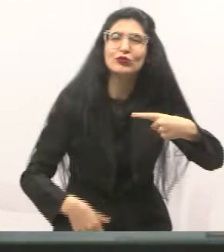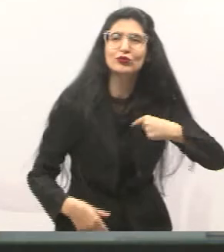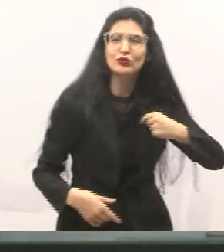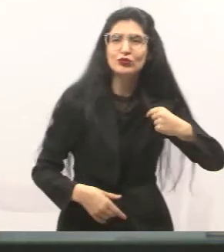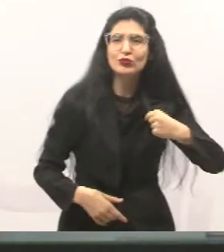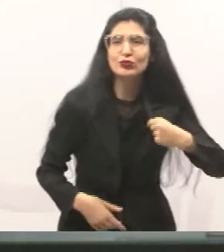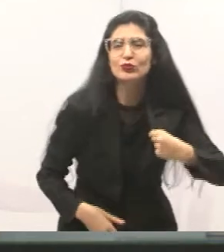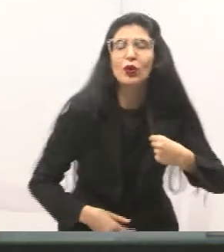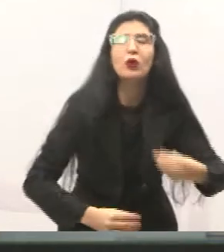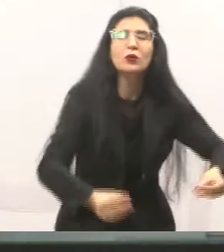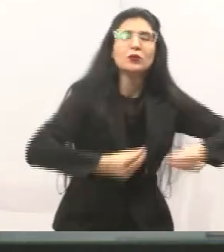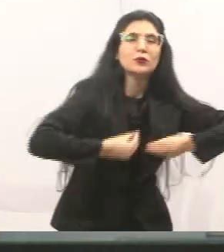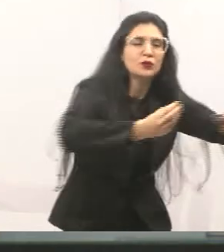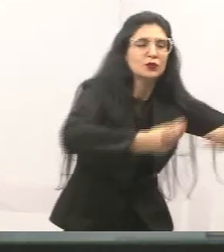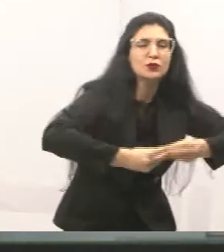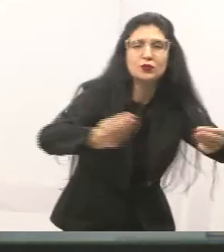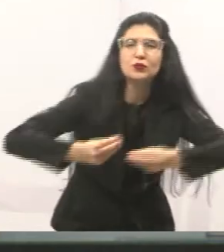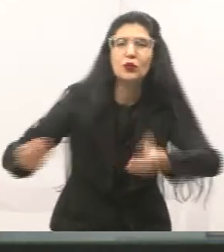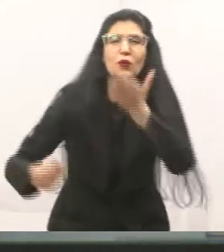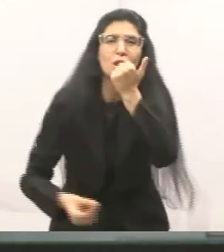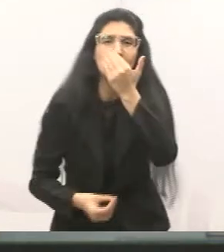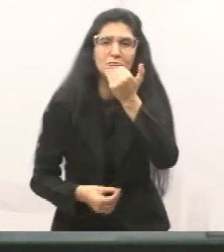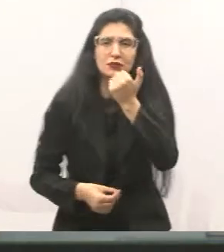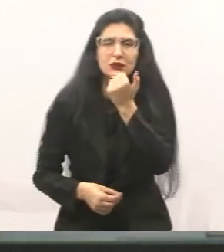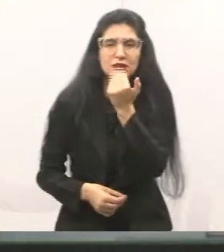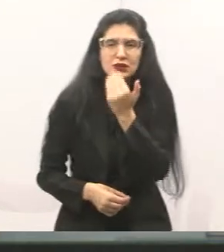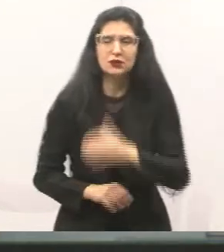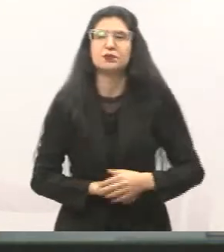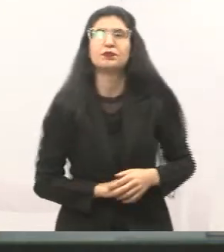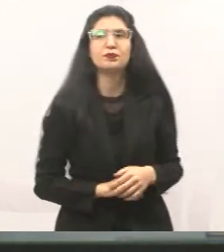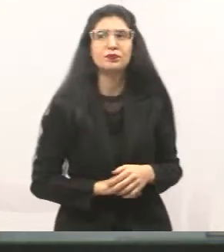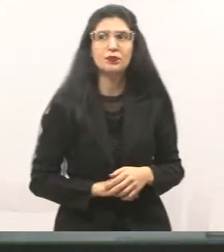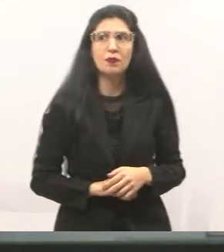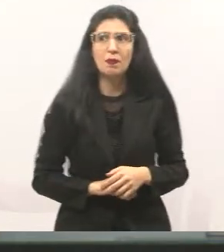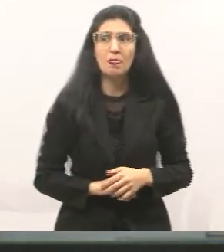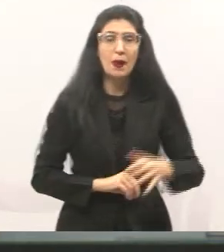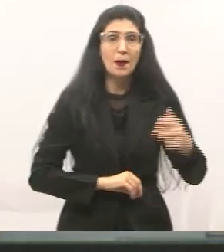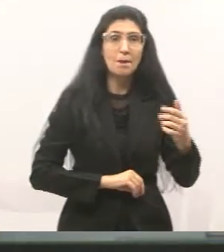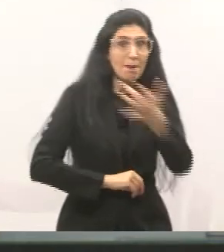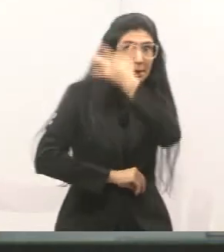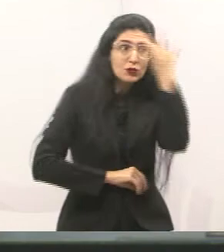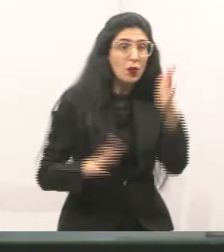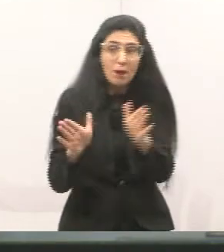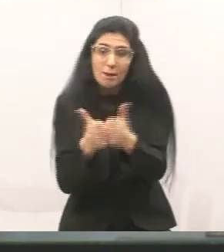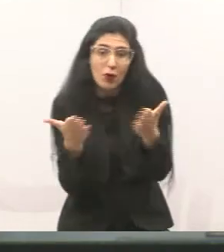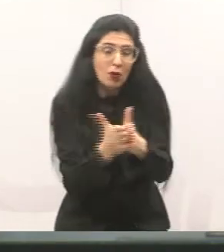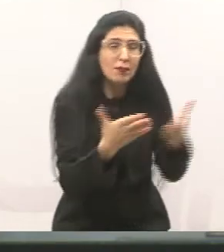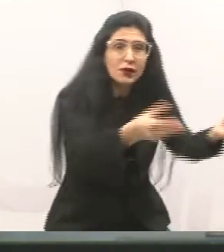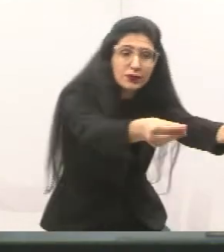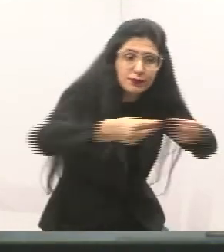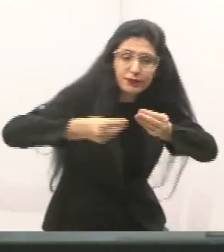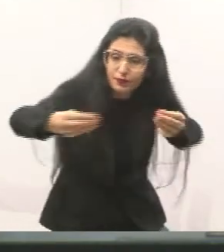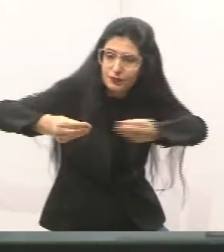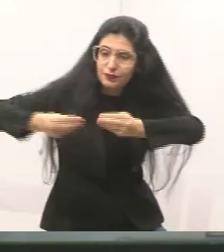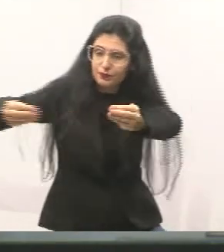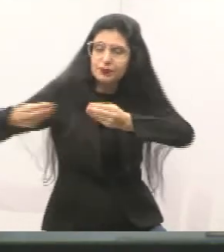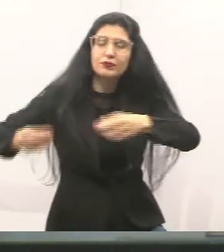à distribuição de cestas básicas de alimentos às pessoas necessitadas de